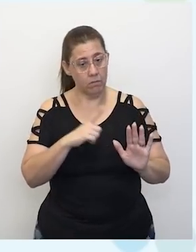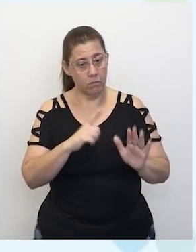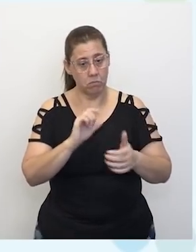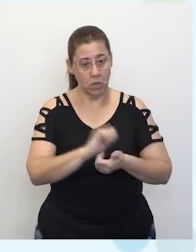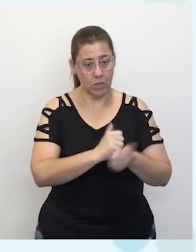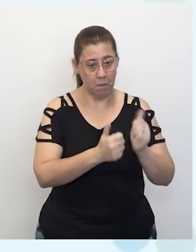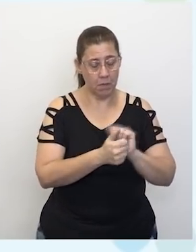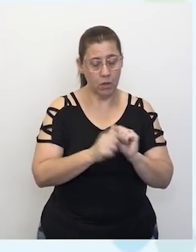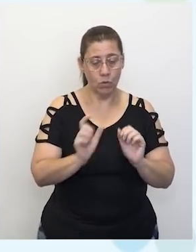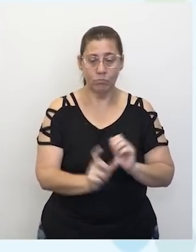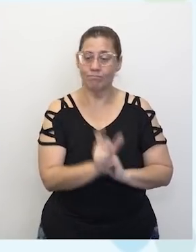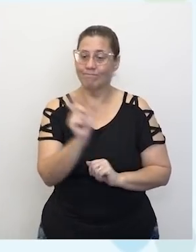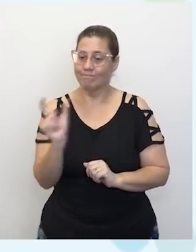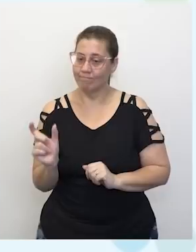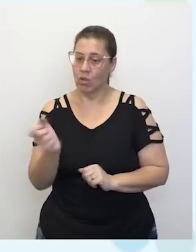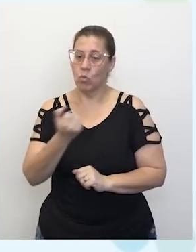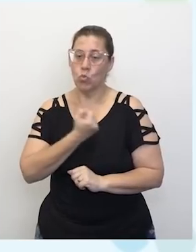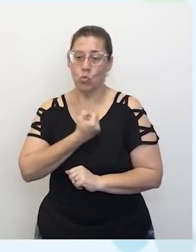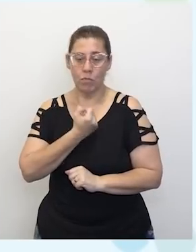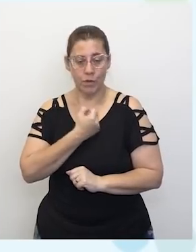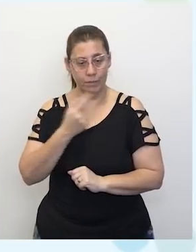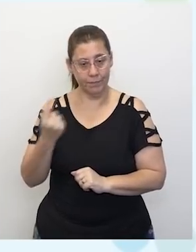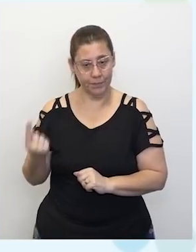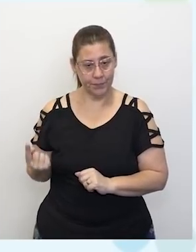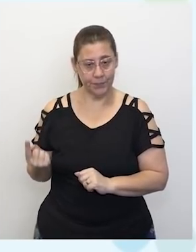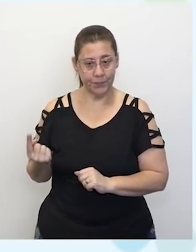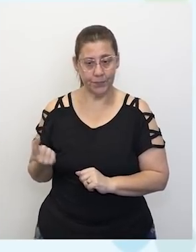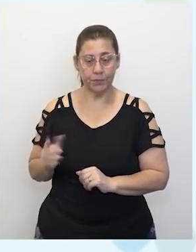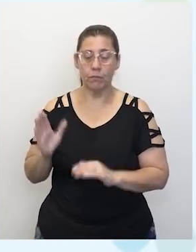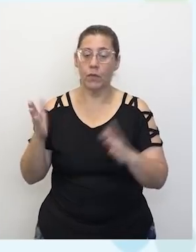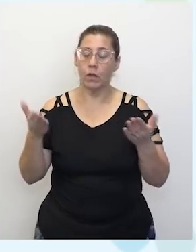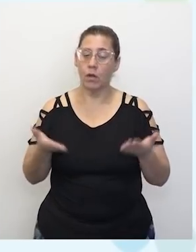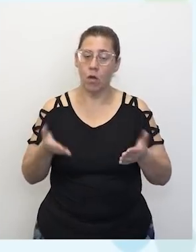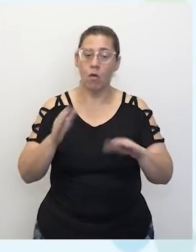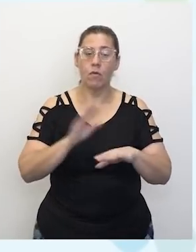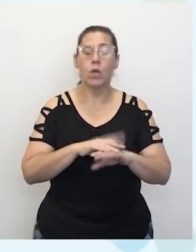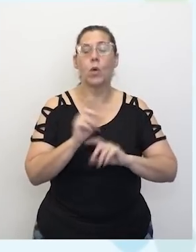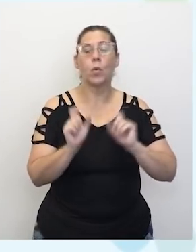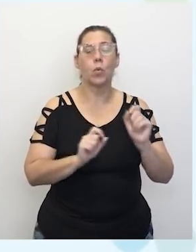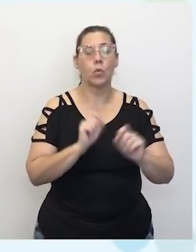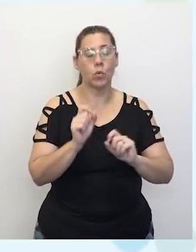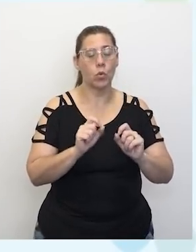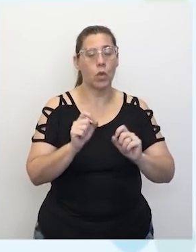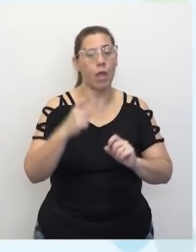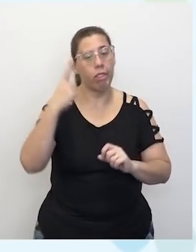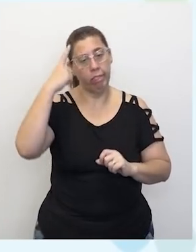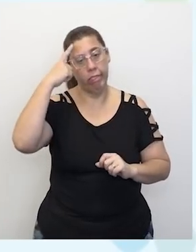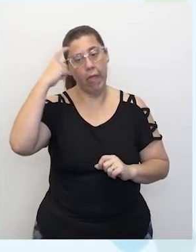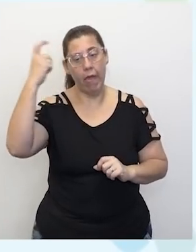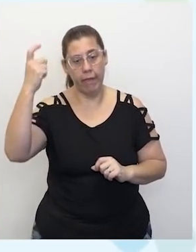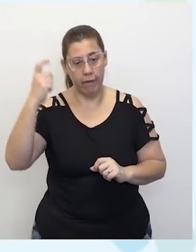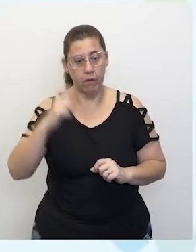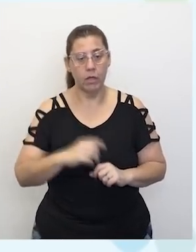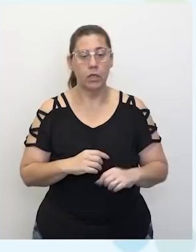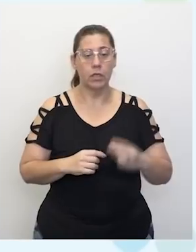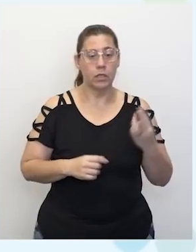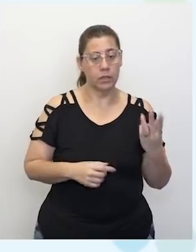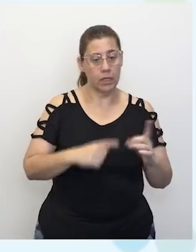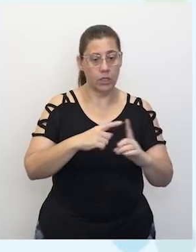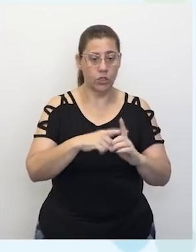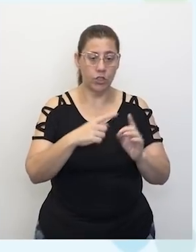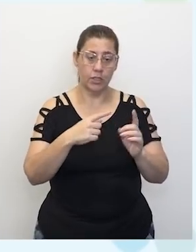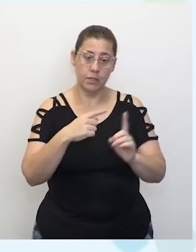lá do outro lado o número que eu coloquei. Beleza? E agora, pessoal, a gente usa a ideia dos polinômios. Veja que 3x mais x